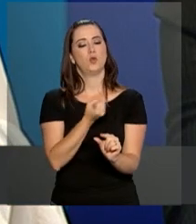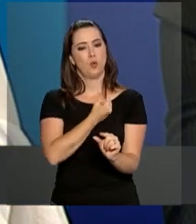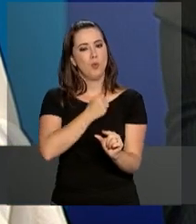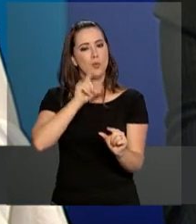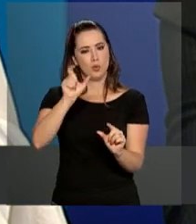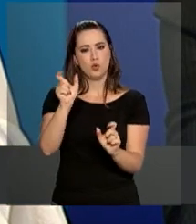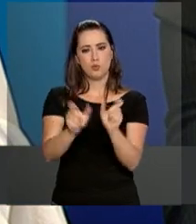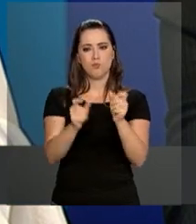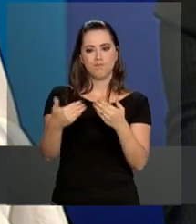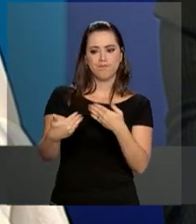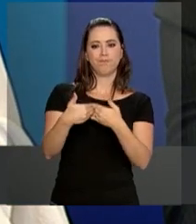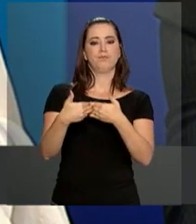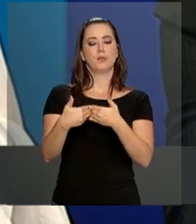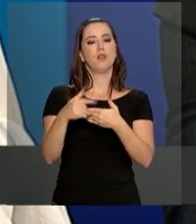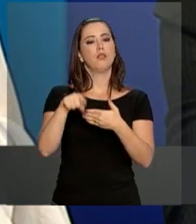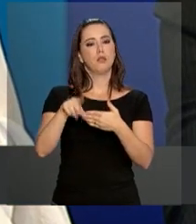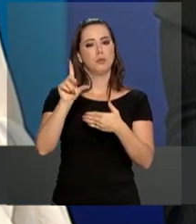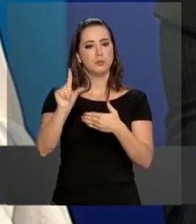2018